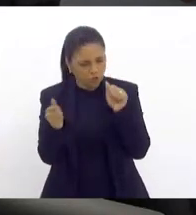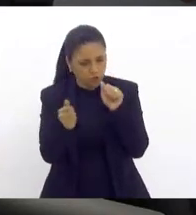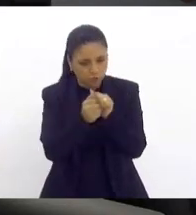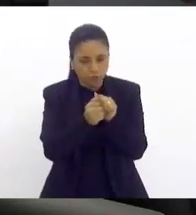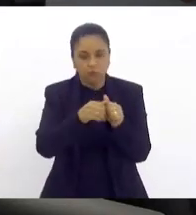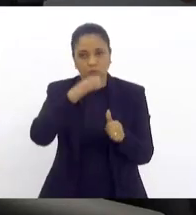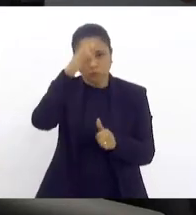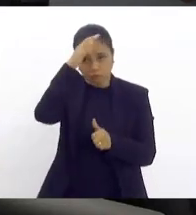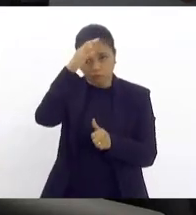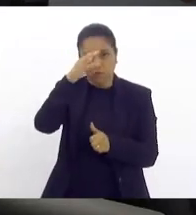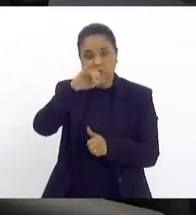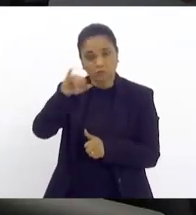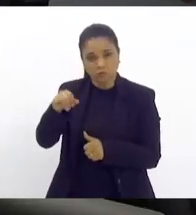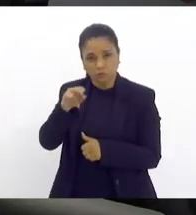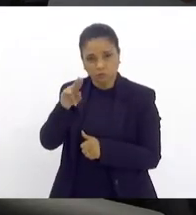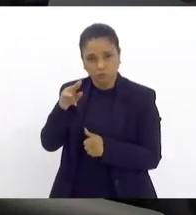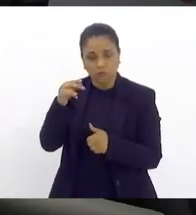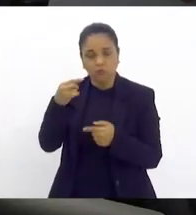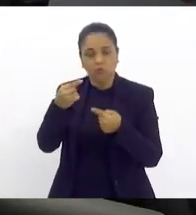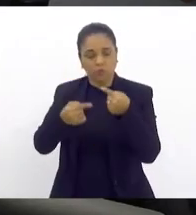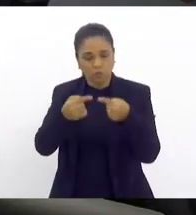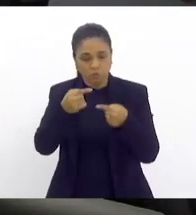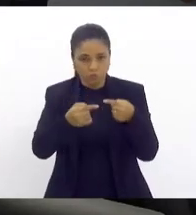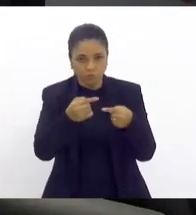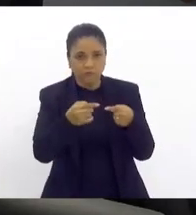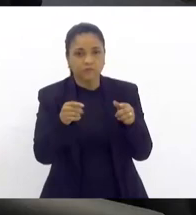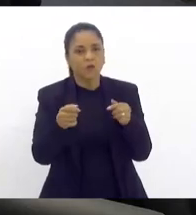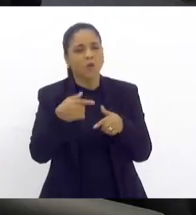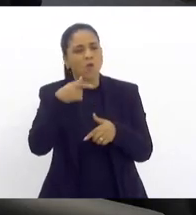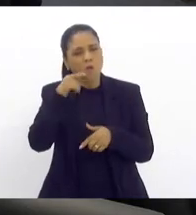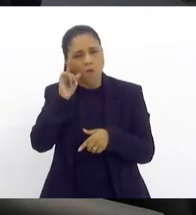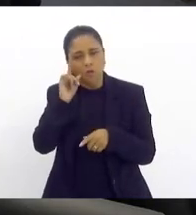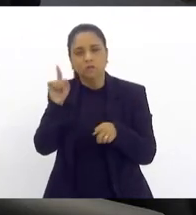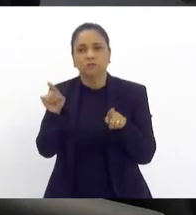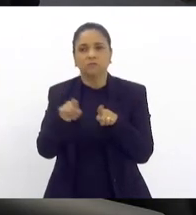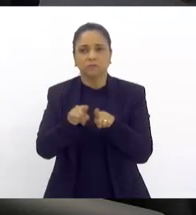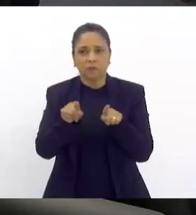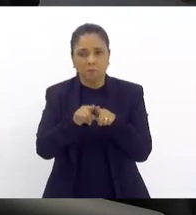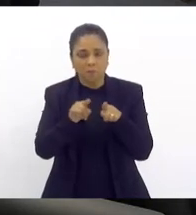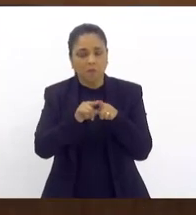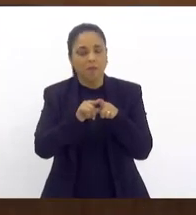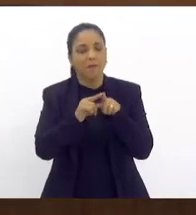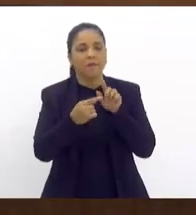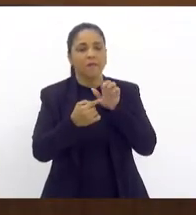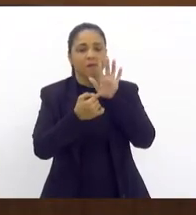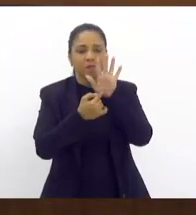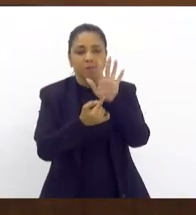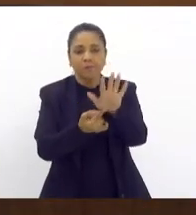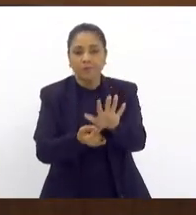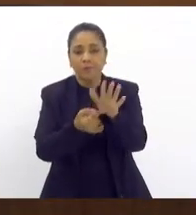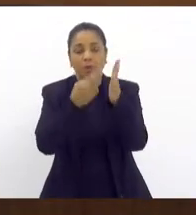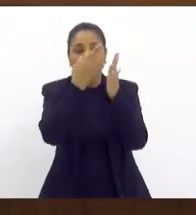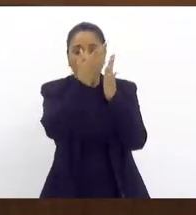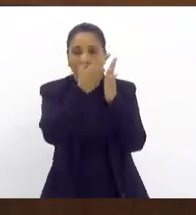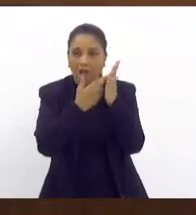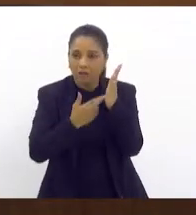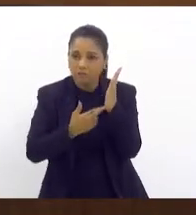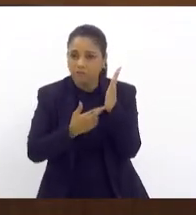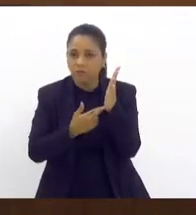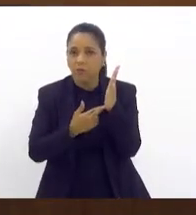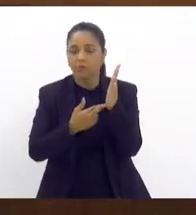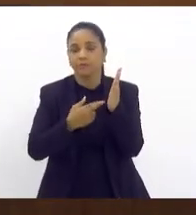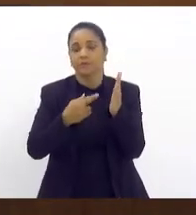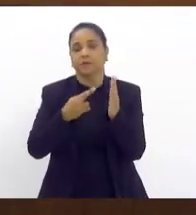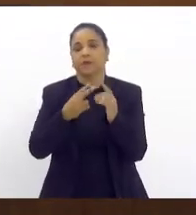deputada tia Ju Ainda Ontem tia Ju eu fiz aqui uma fala apresentando o relatório da Anistia